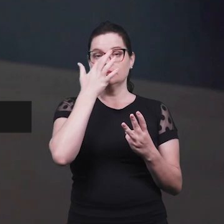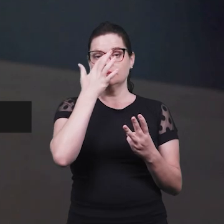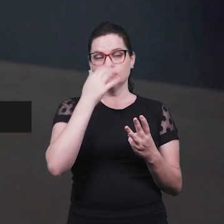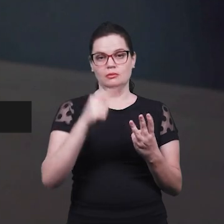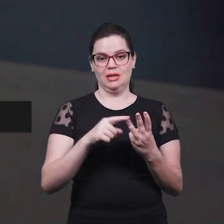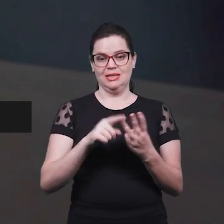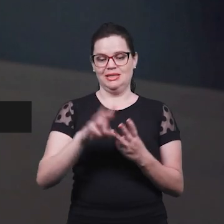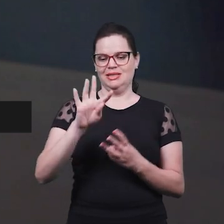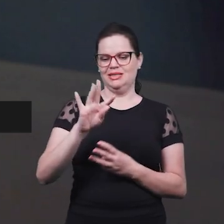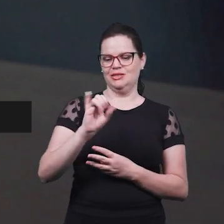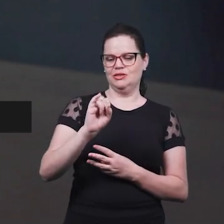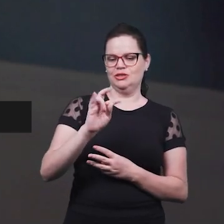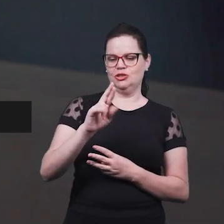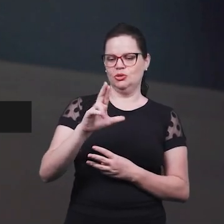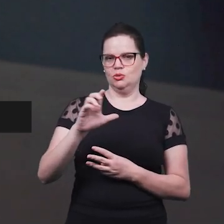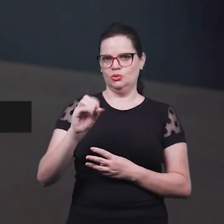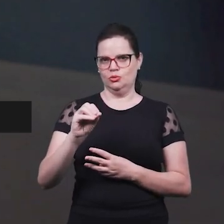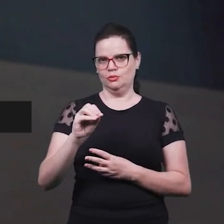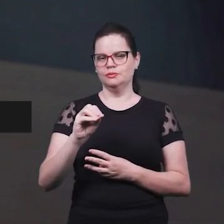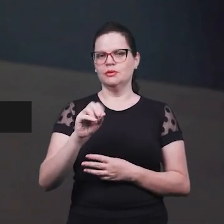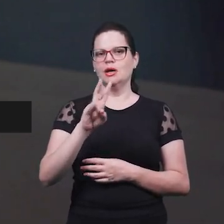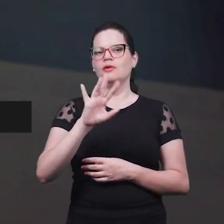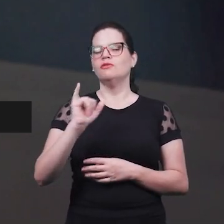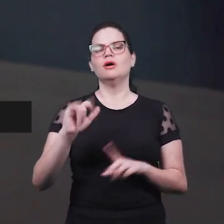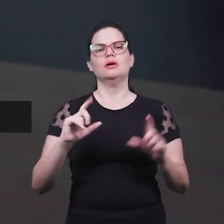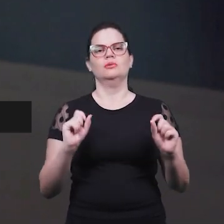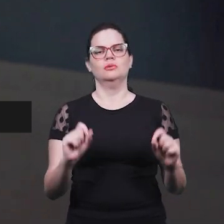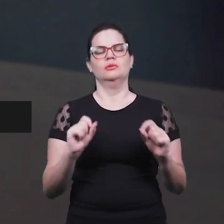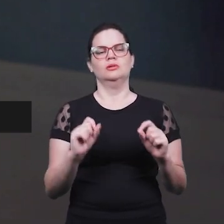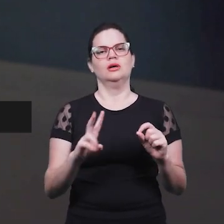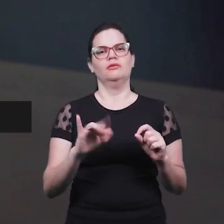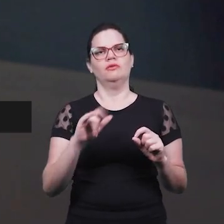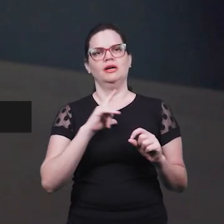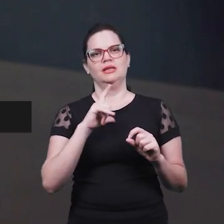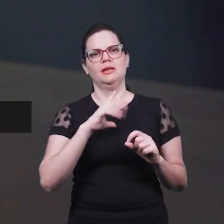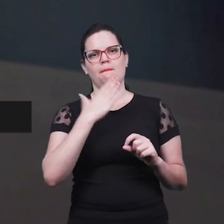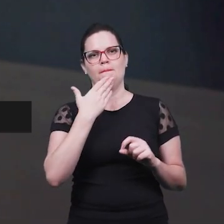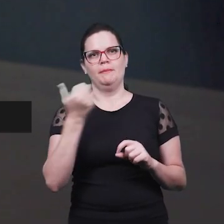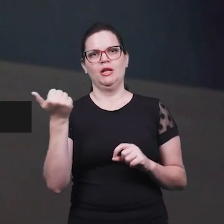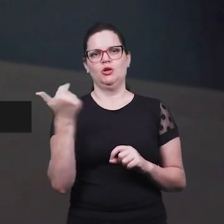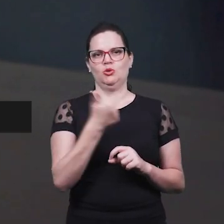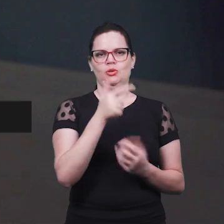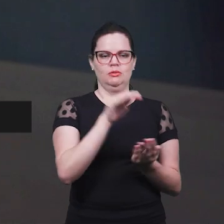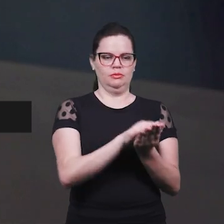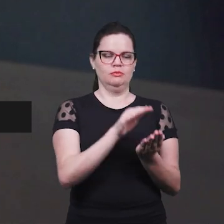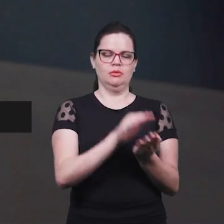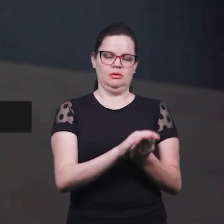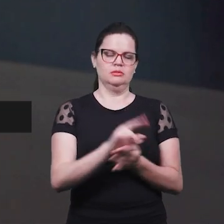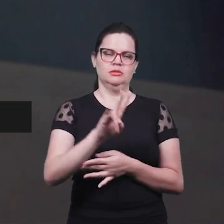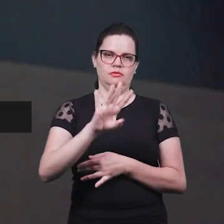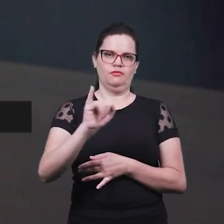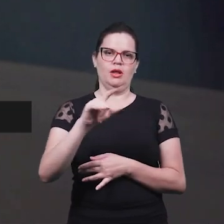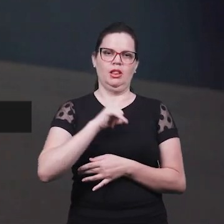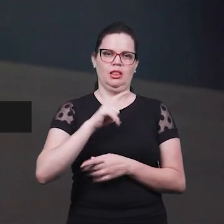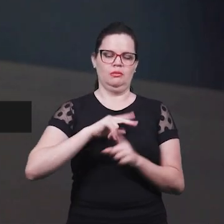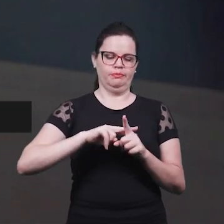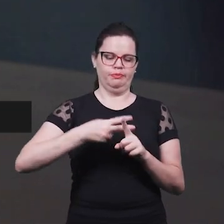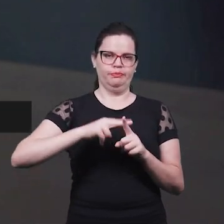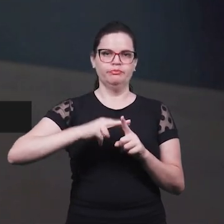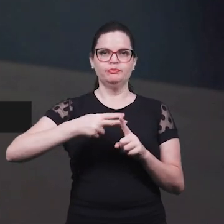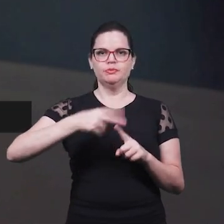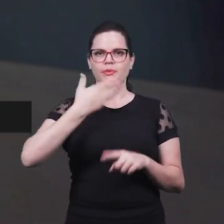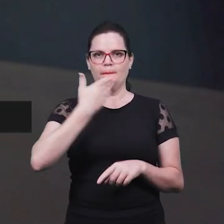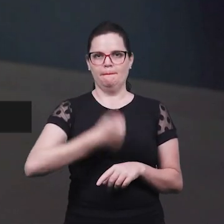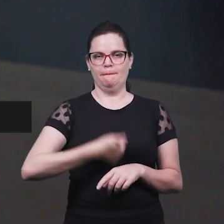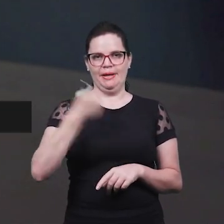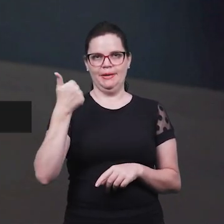os títulos do Tesouro vão render aí, melhor do que a poupança, certo?